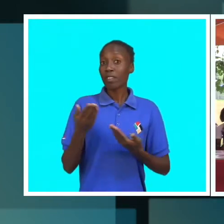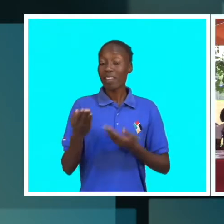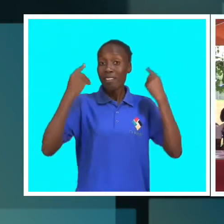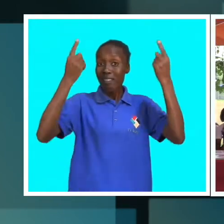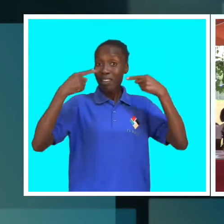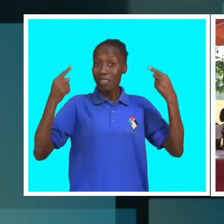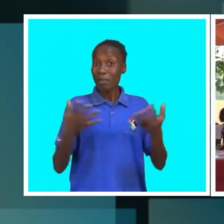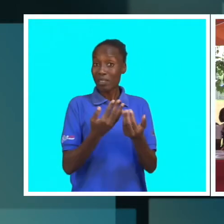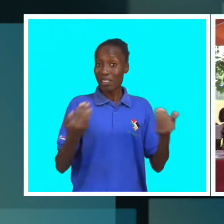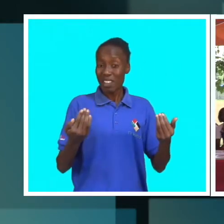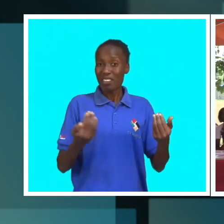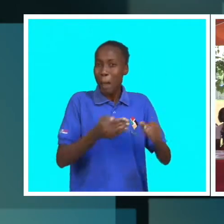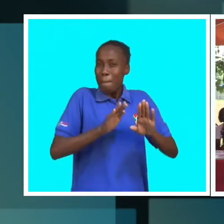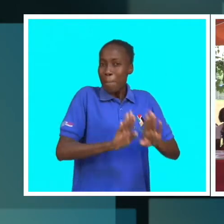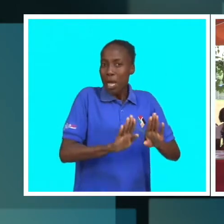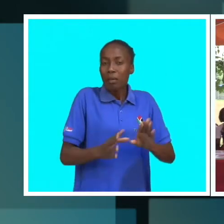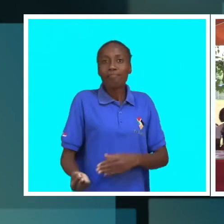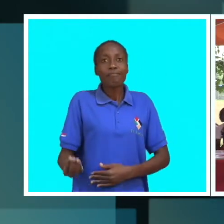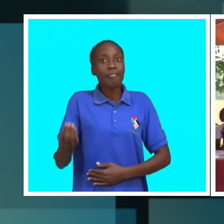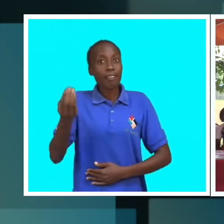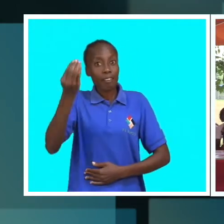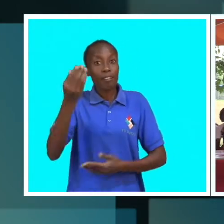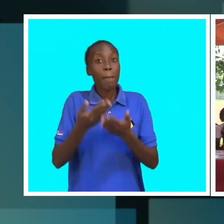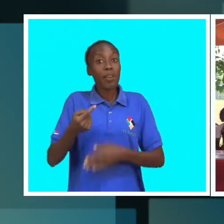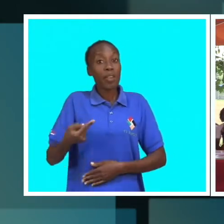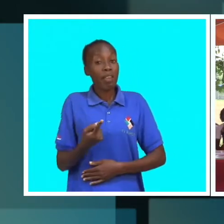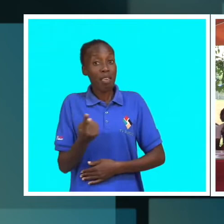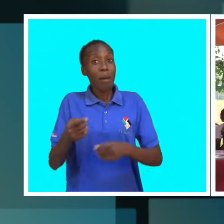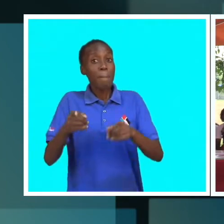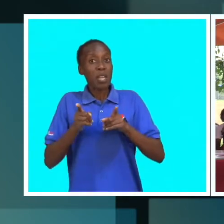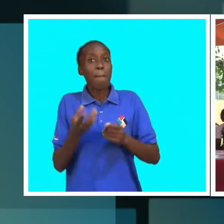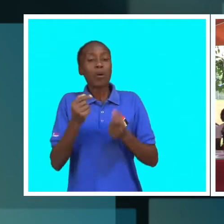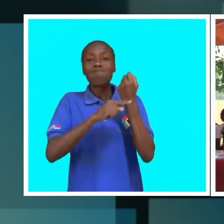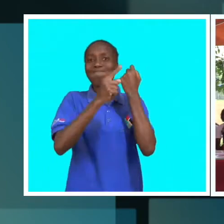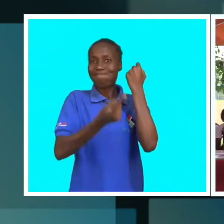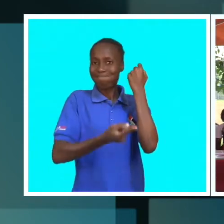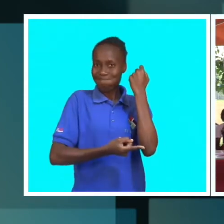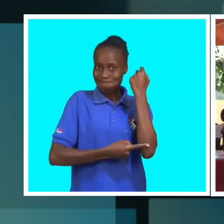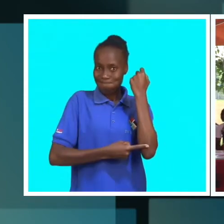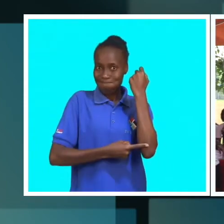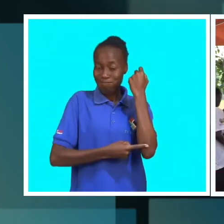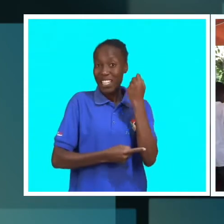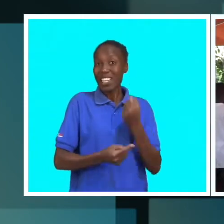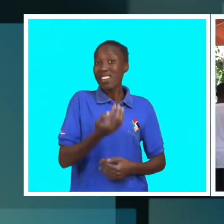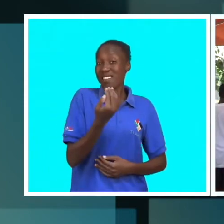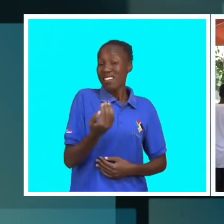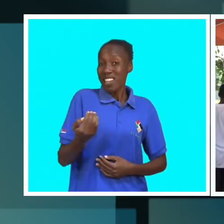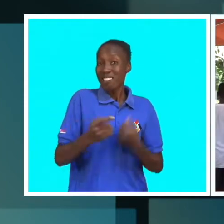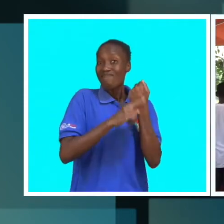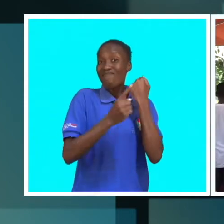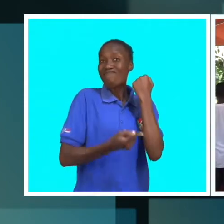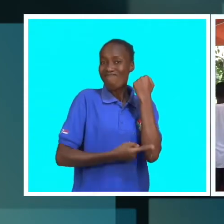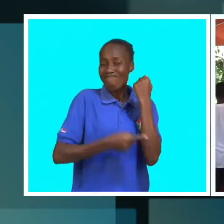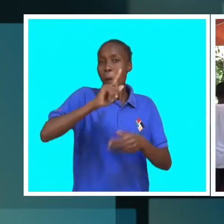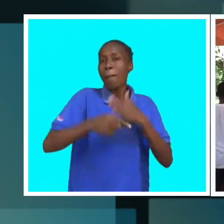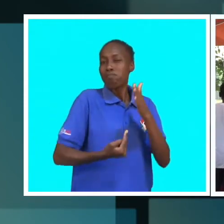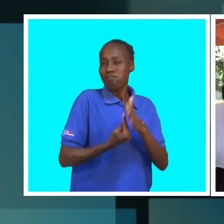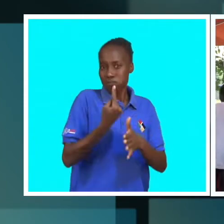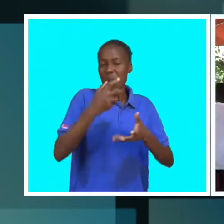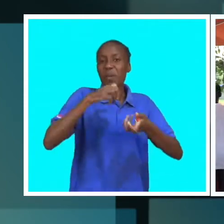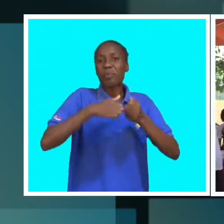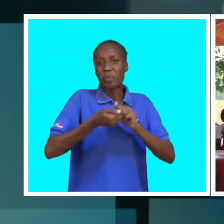Esse casamento prematuro vai privá-la, porque ela pode, consequentemente, ter uma gravidez. E uma gravidez precoce vai trazer